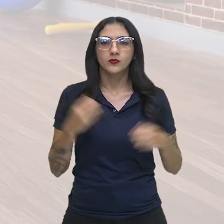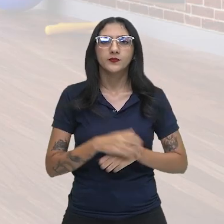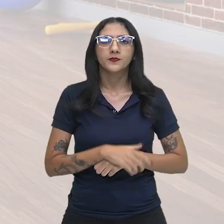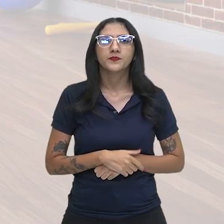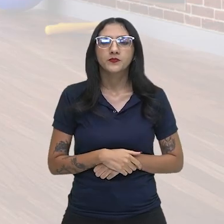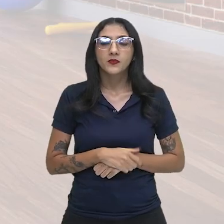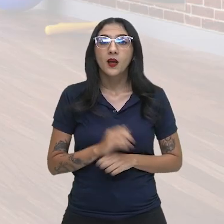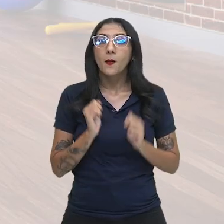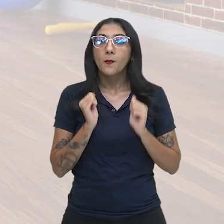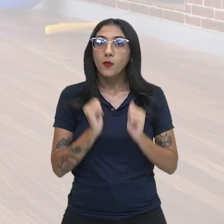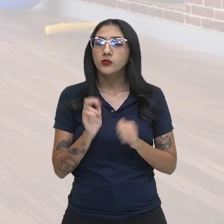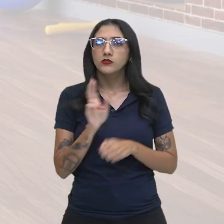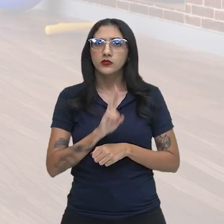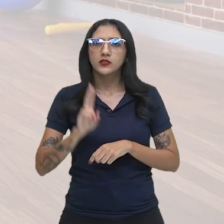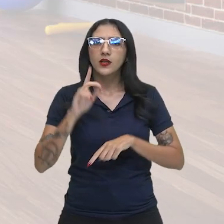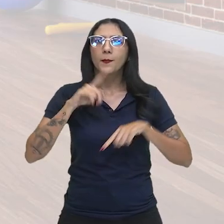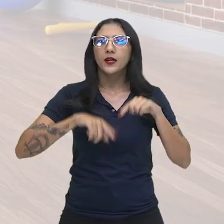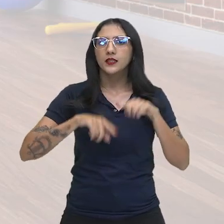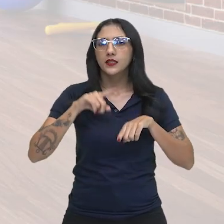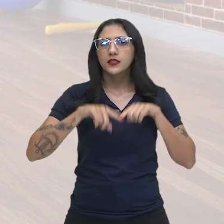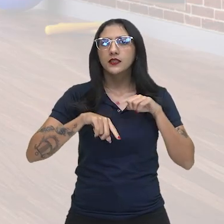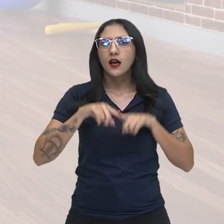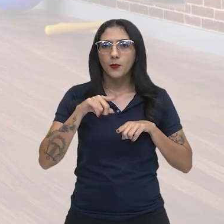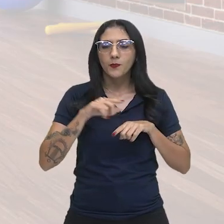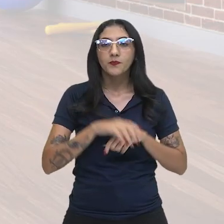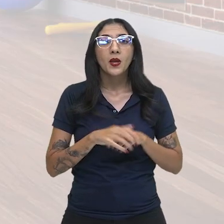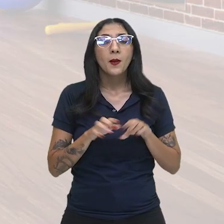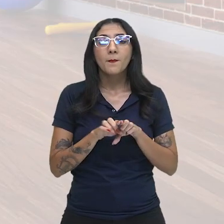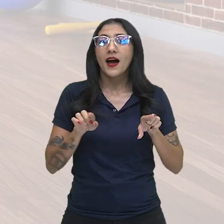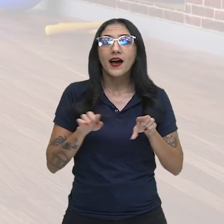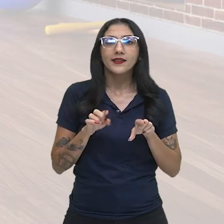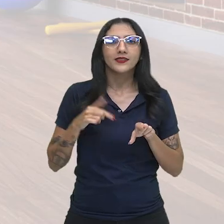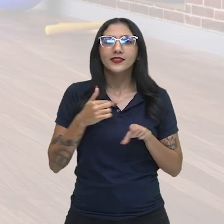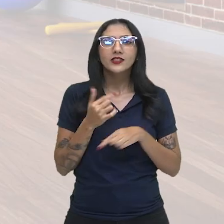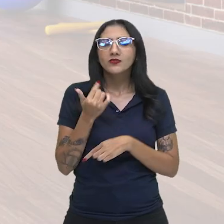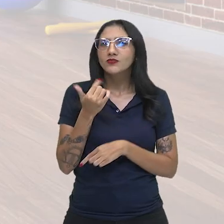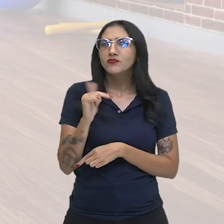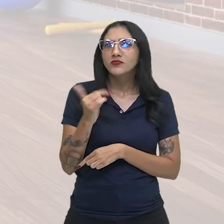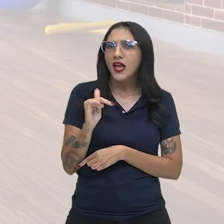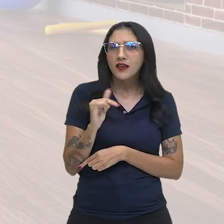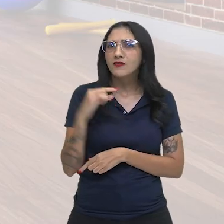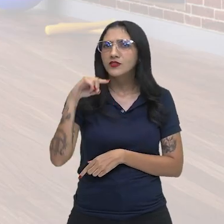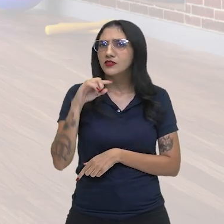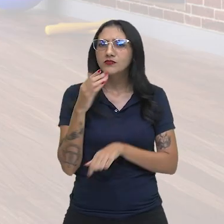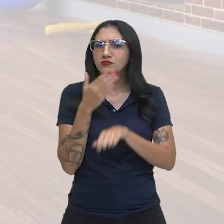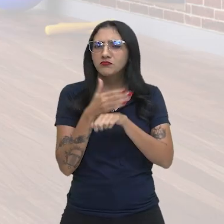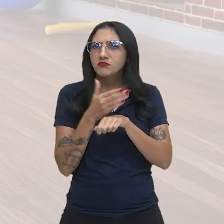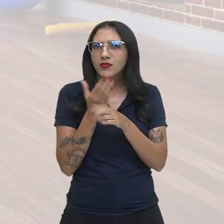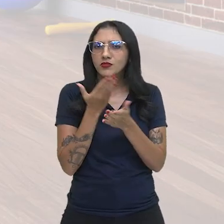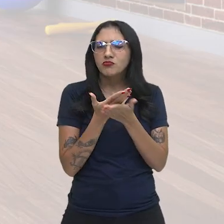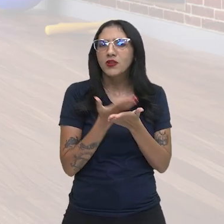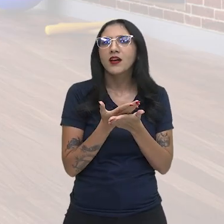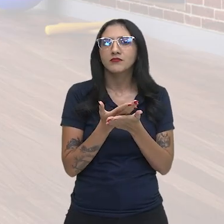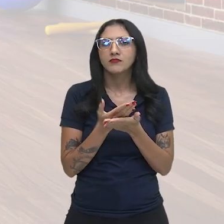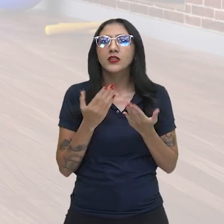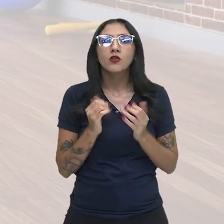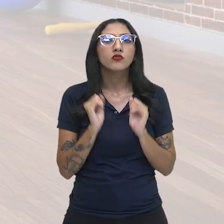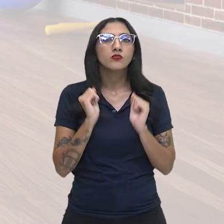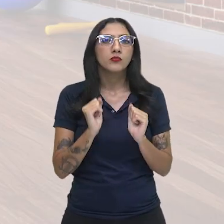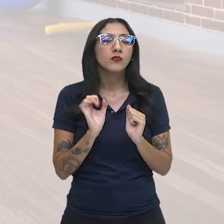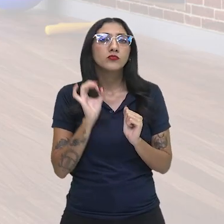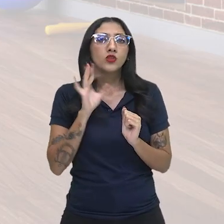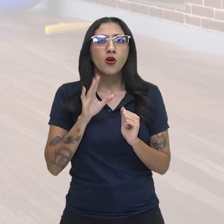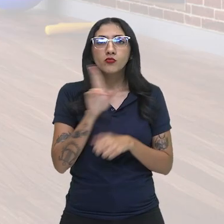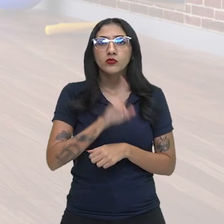gente pode utilizar equipamentos para esse momento, mas a gente está sem, a gente está aí na sala de aula, né? Então, nós vamos usar o peso